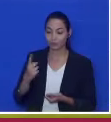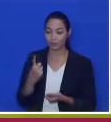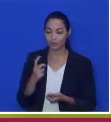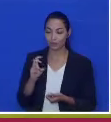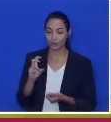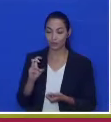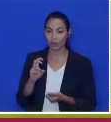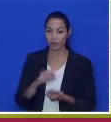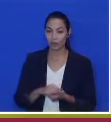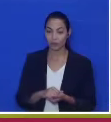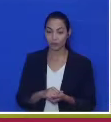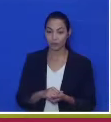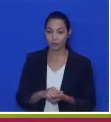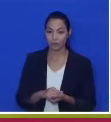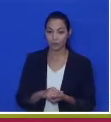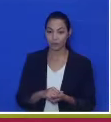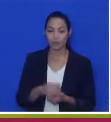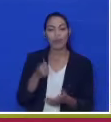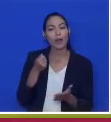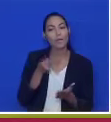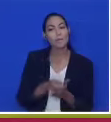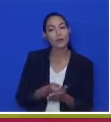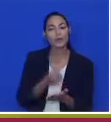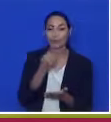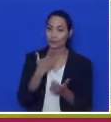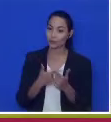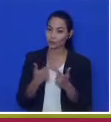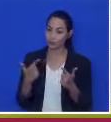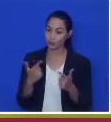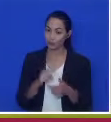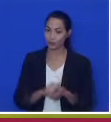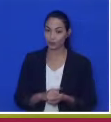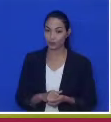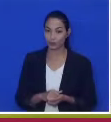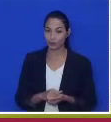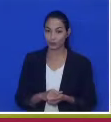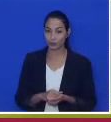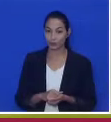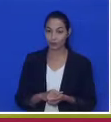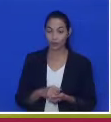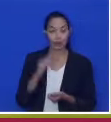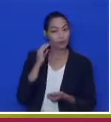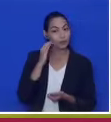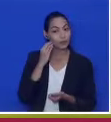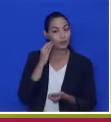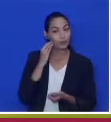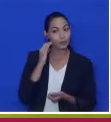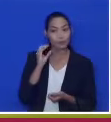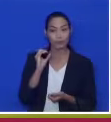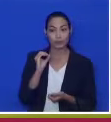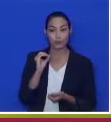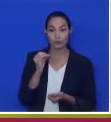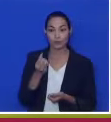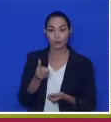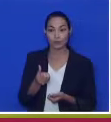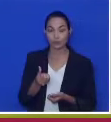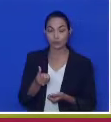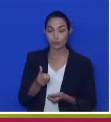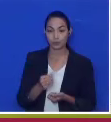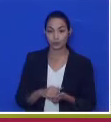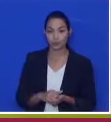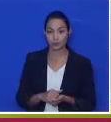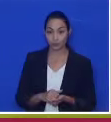15. Azul 15. Aposte e boa sorte. Bola rosa 06.